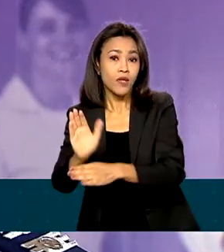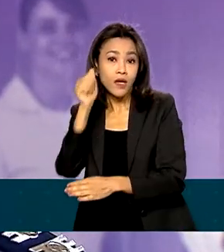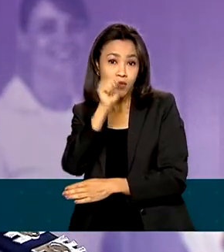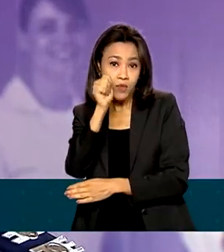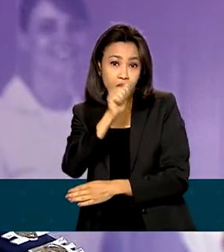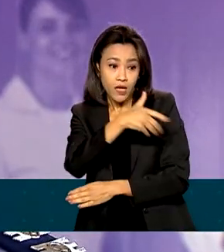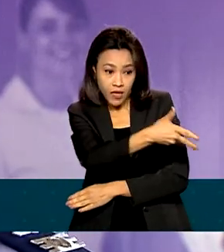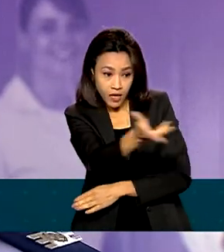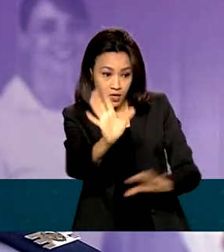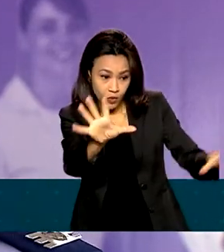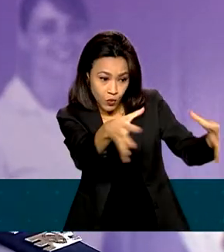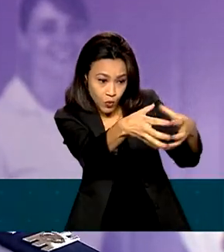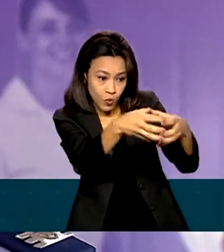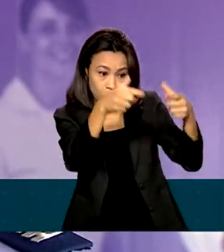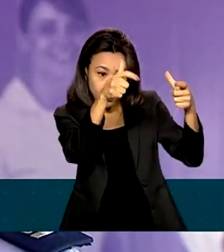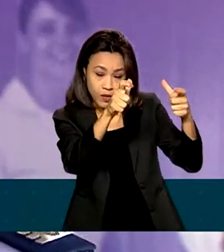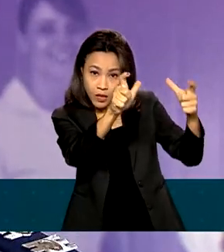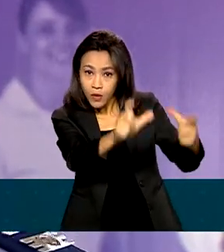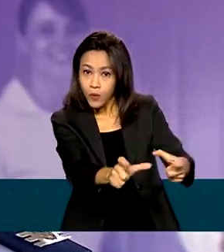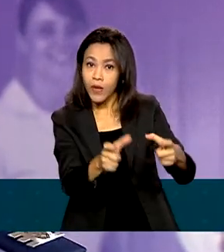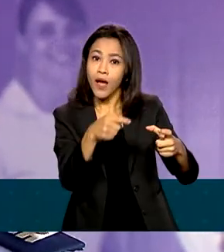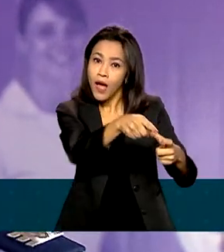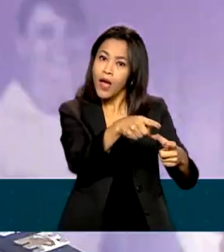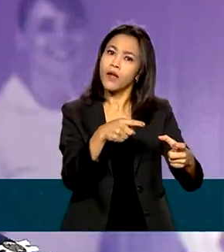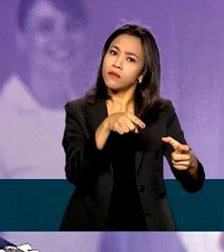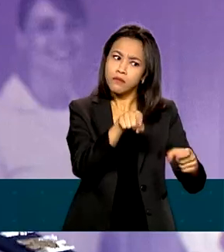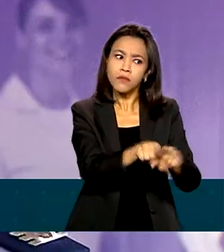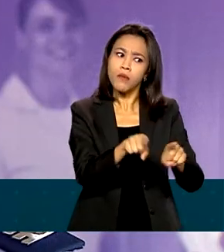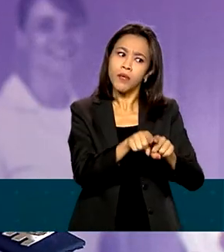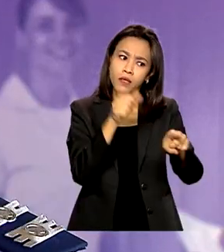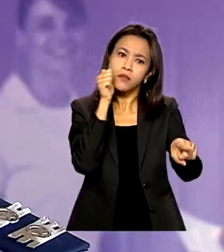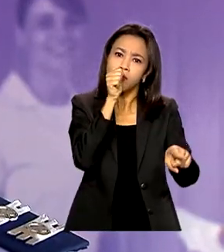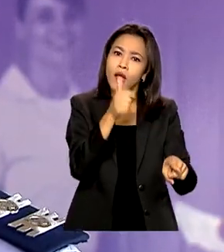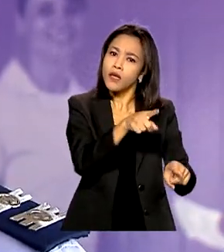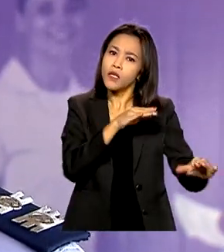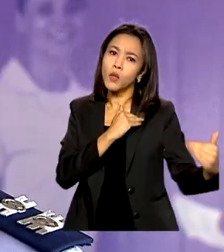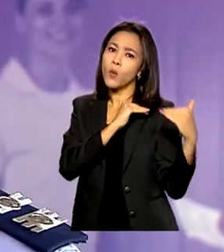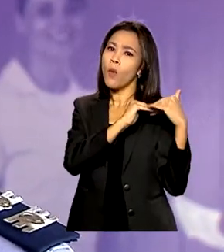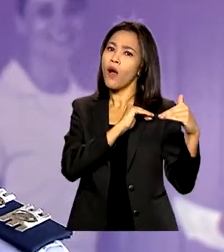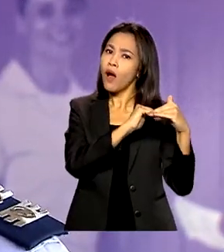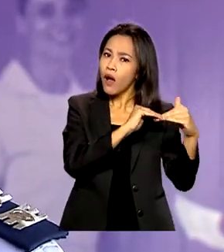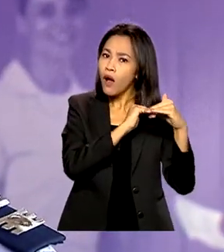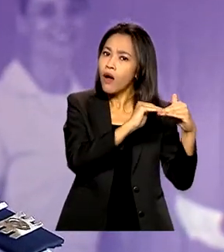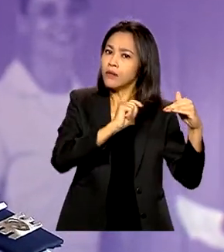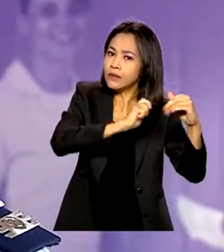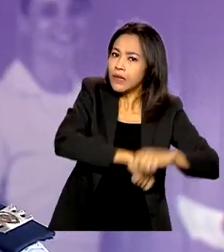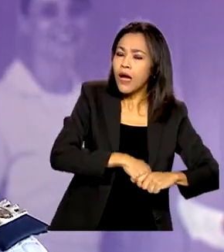daquela população, daquela localidade, com que elas também busquem a igualdade, busquem os seus direitos.